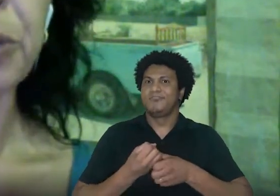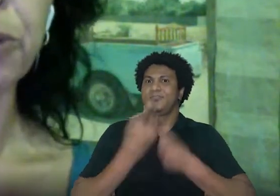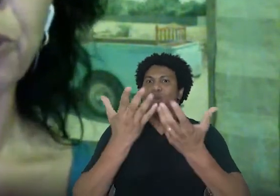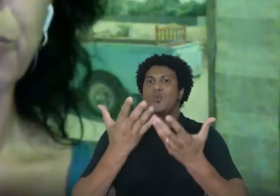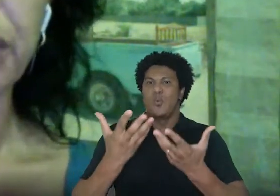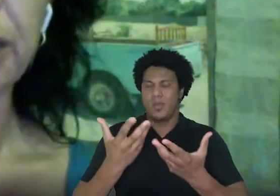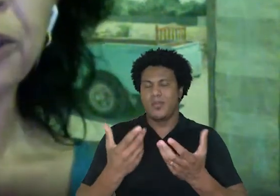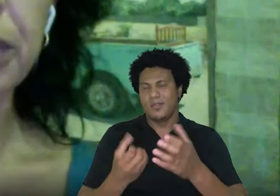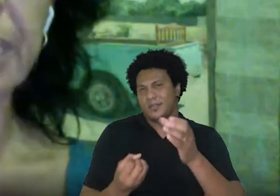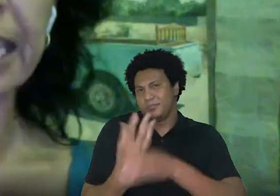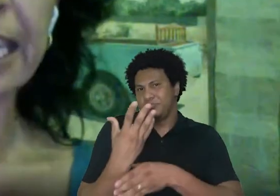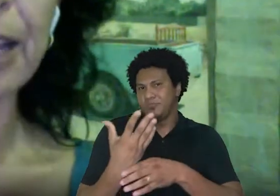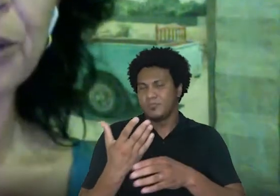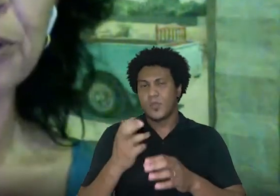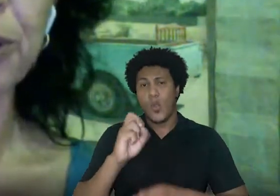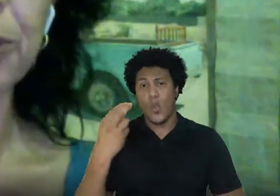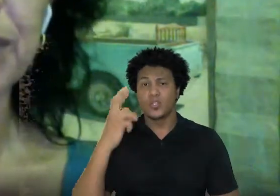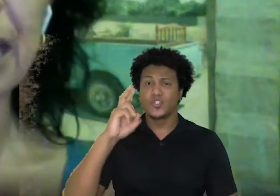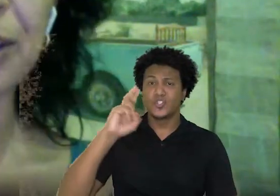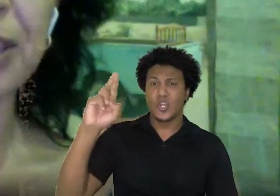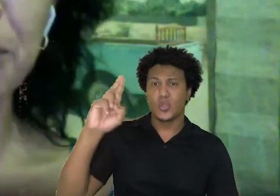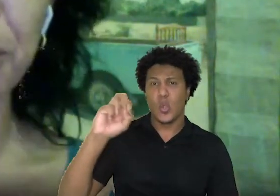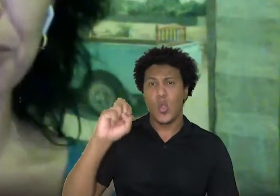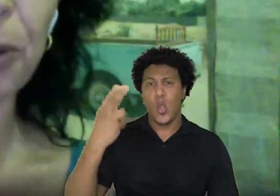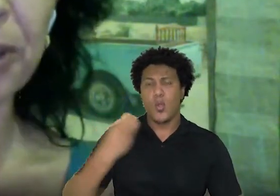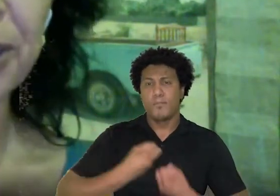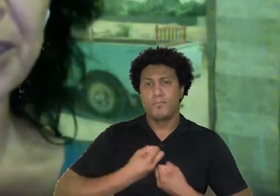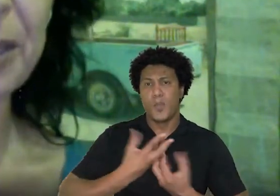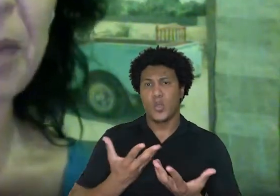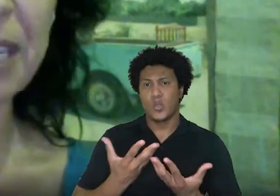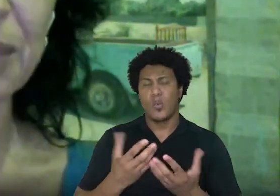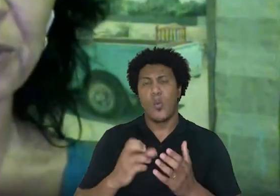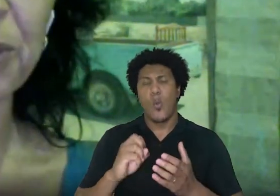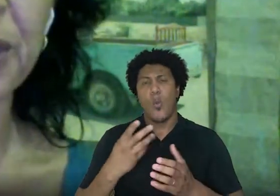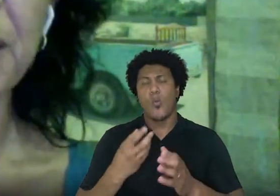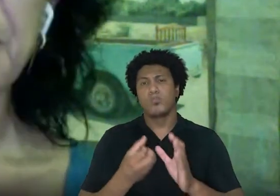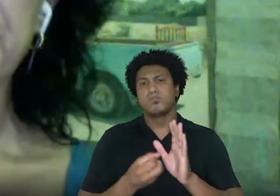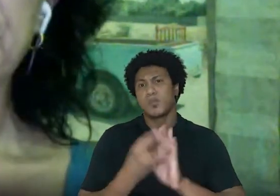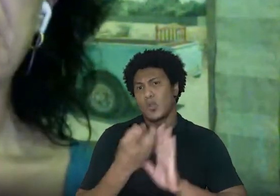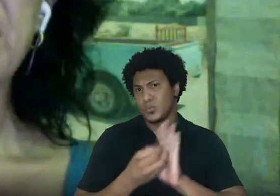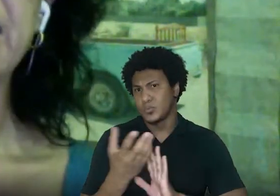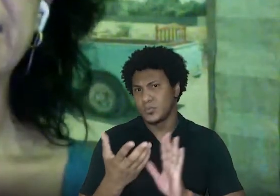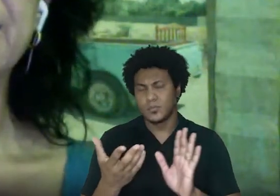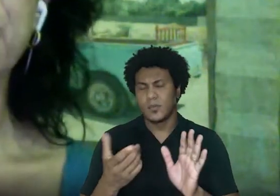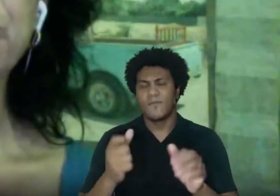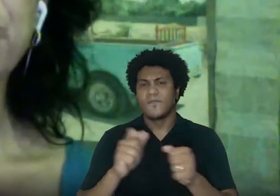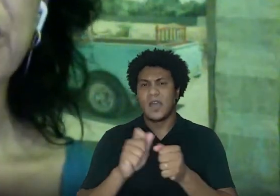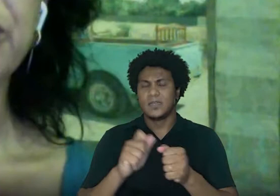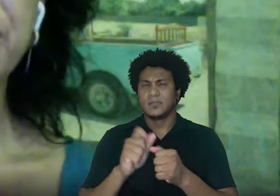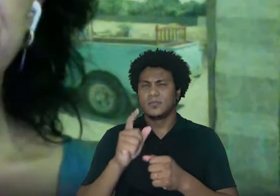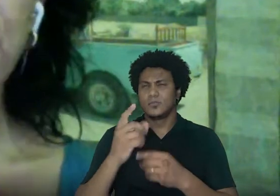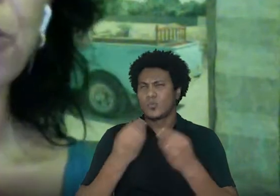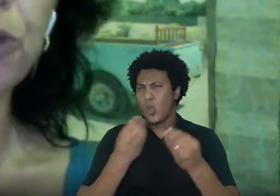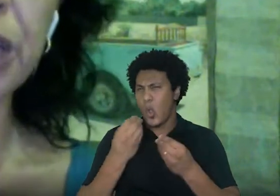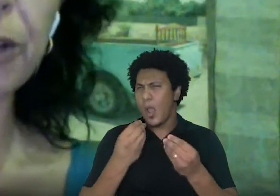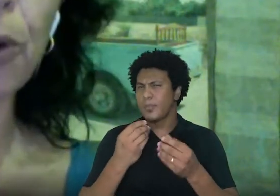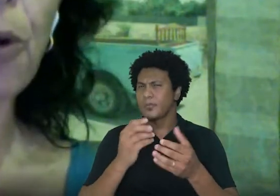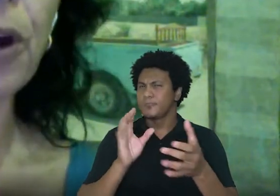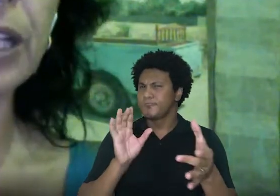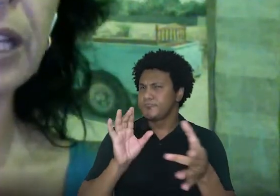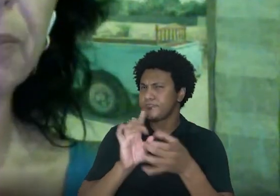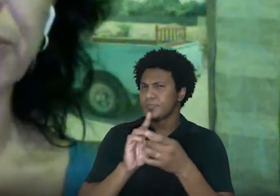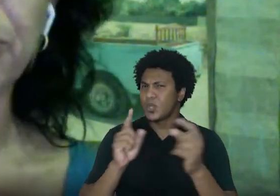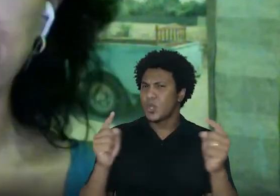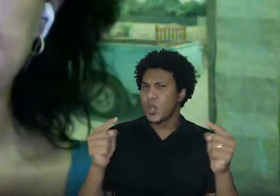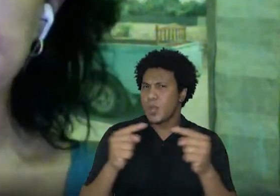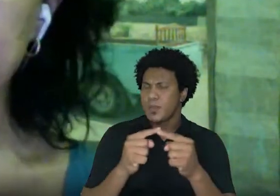artista produtor, porque a gente está aqui, né? Somos todos aqui artistas produtores de si mesmos. Mas quando o artista ou o diretor